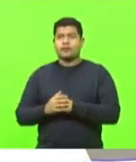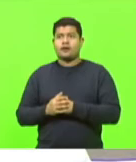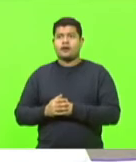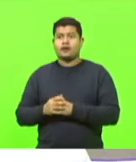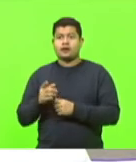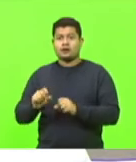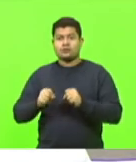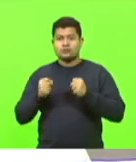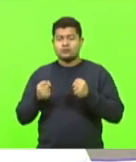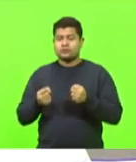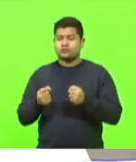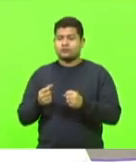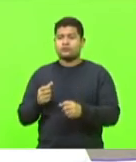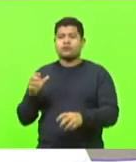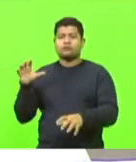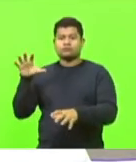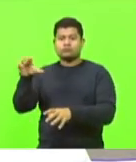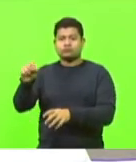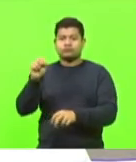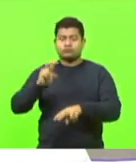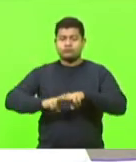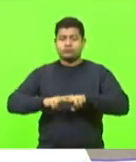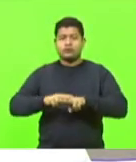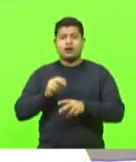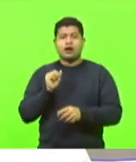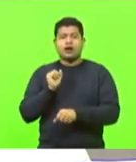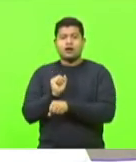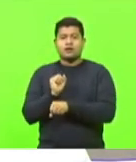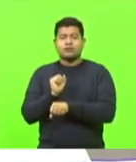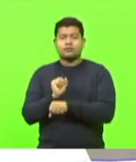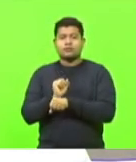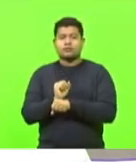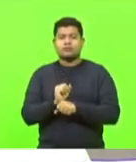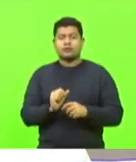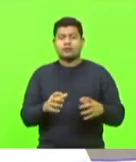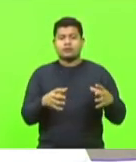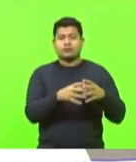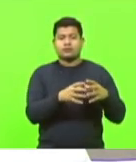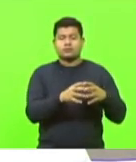mantendo-o sob custódia até a chegada da guarnição de apoio.